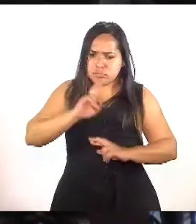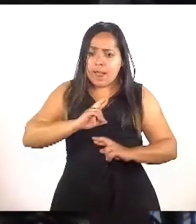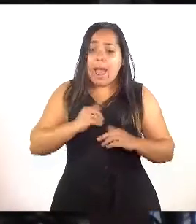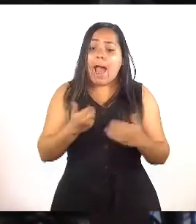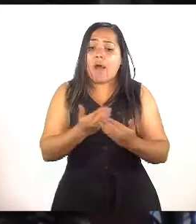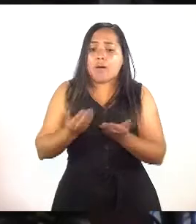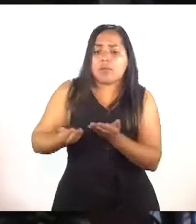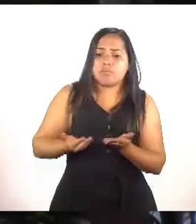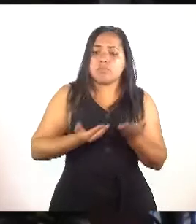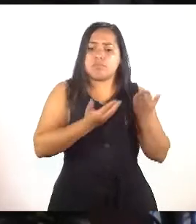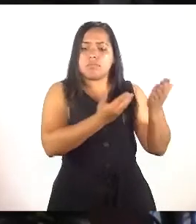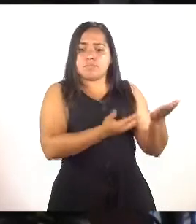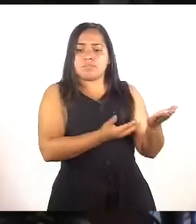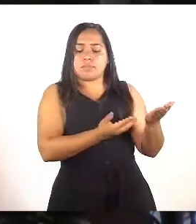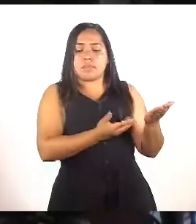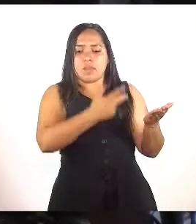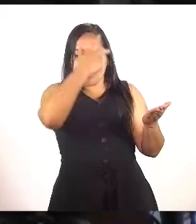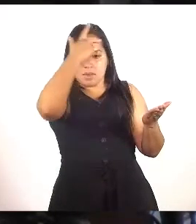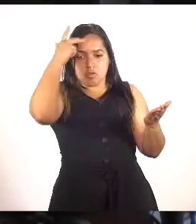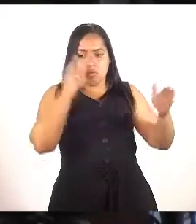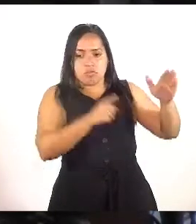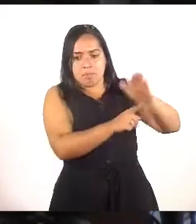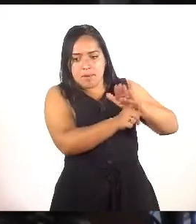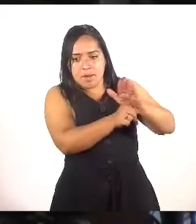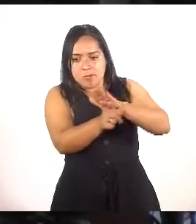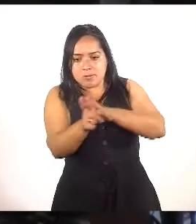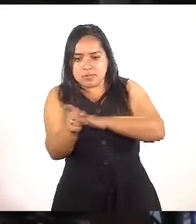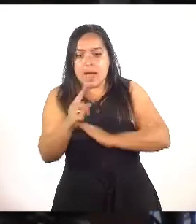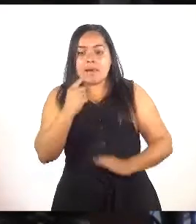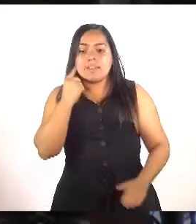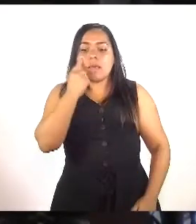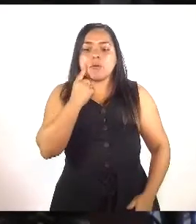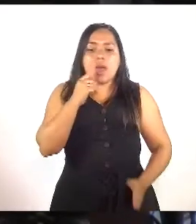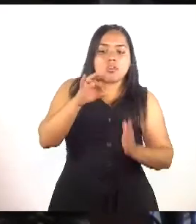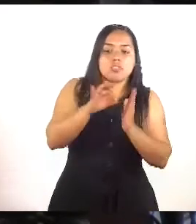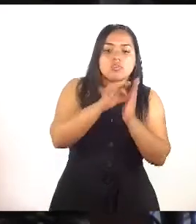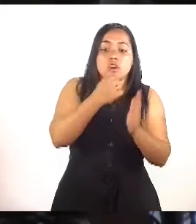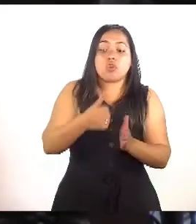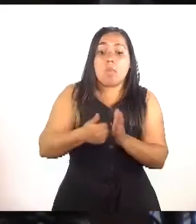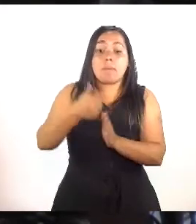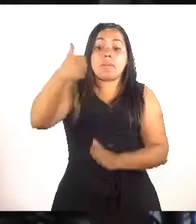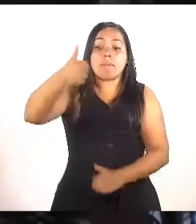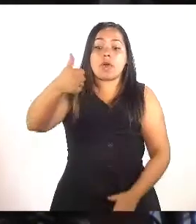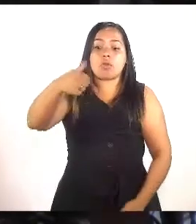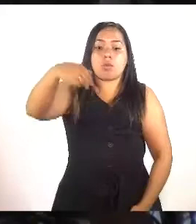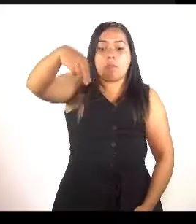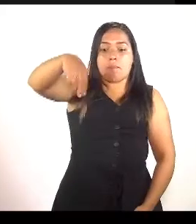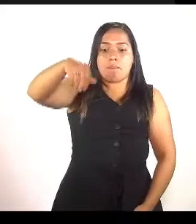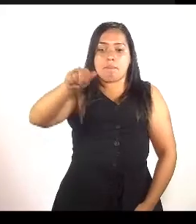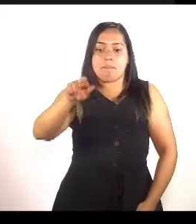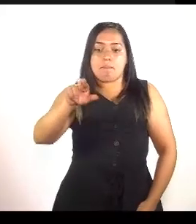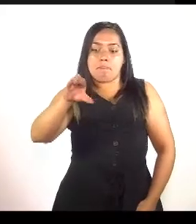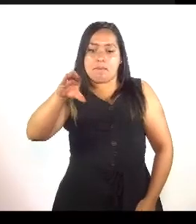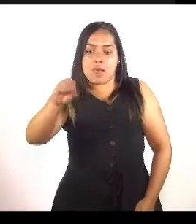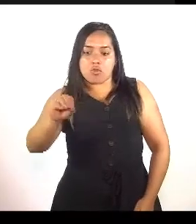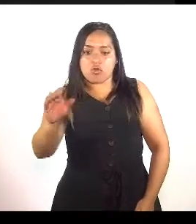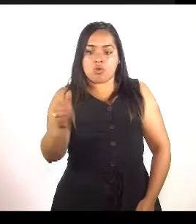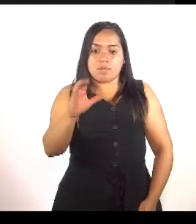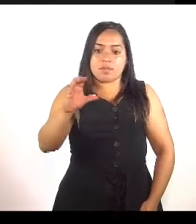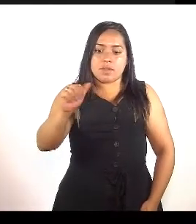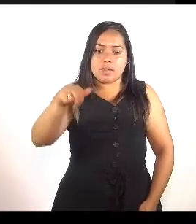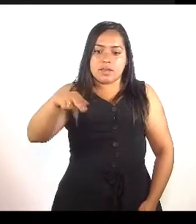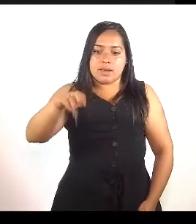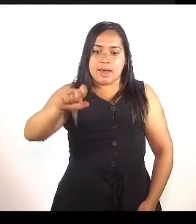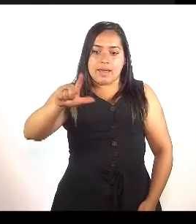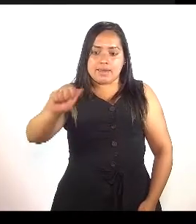agora para suas devidas perguntas, deputado inscrito Márcio Canela. Bom dia mais